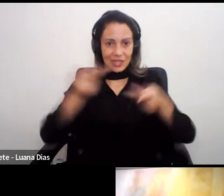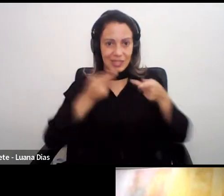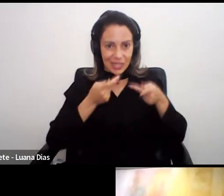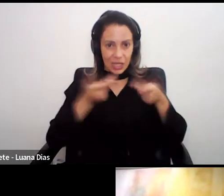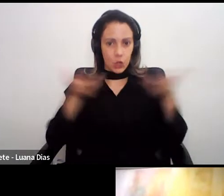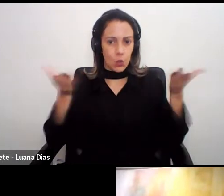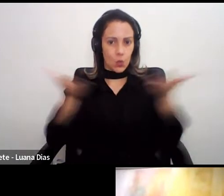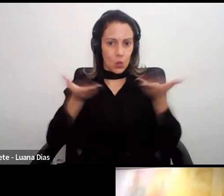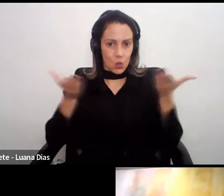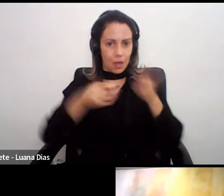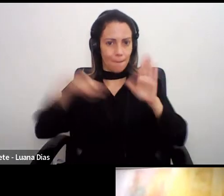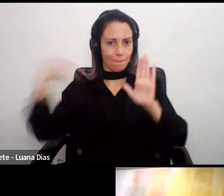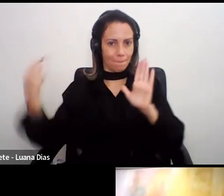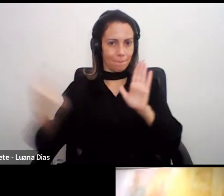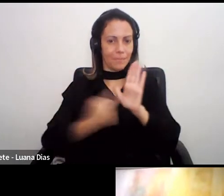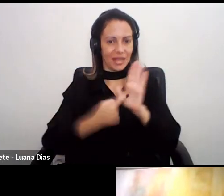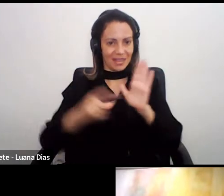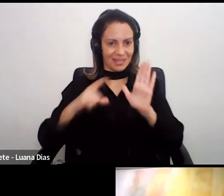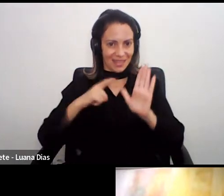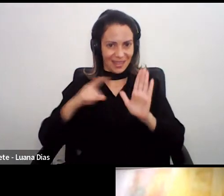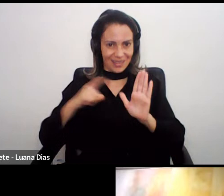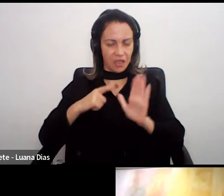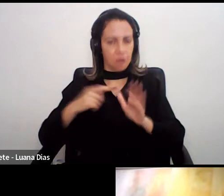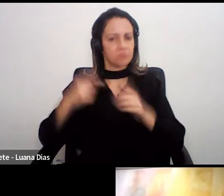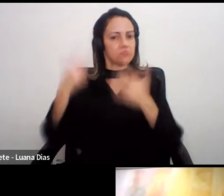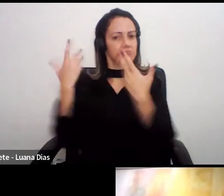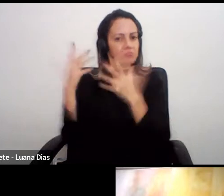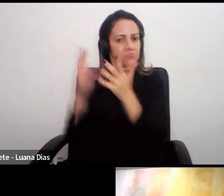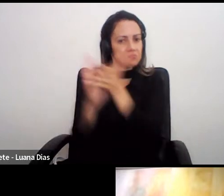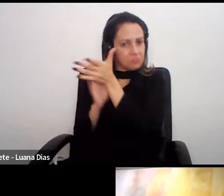pauta. Eu peço uma salva de palmas a ele.